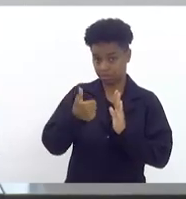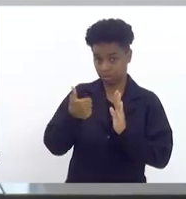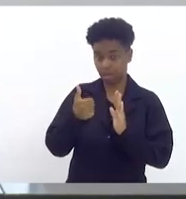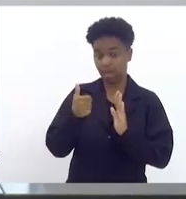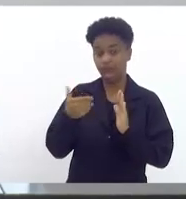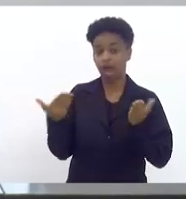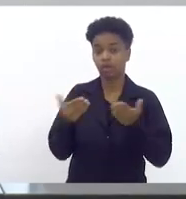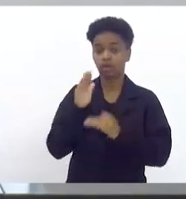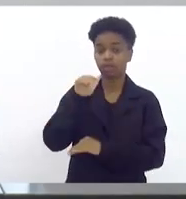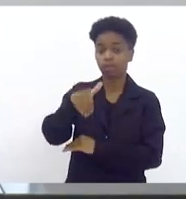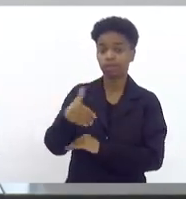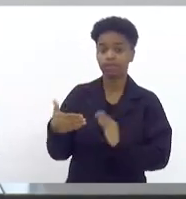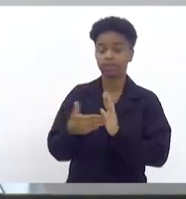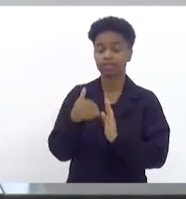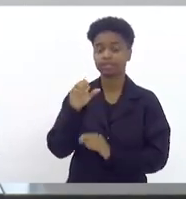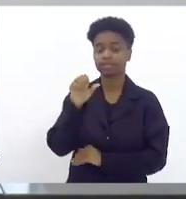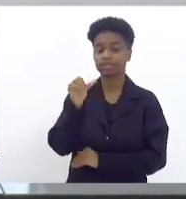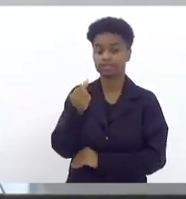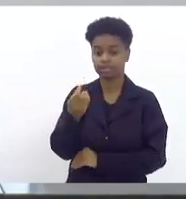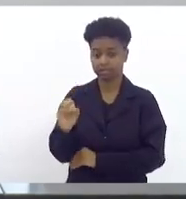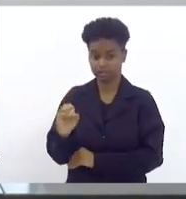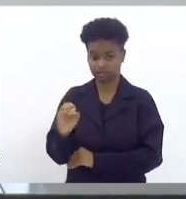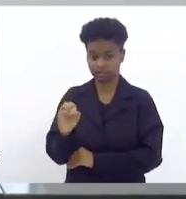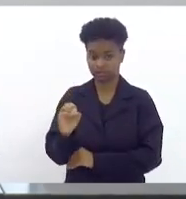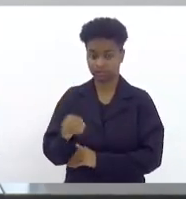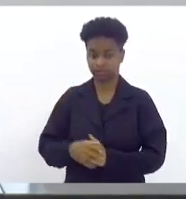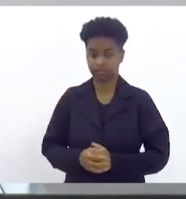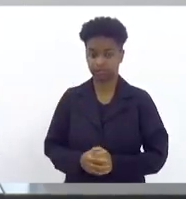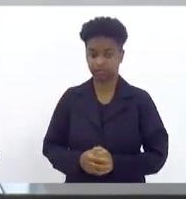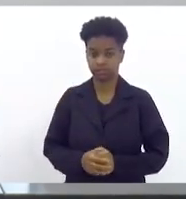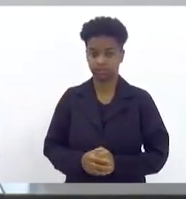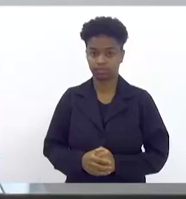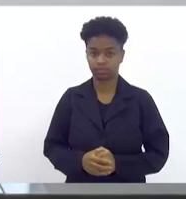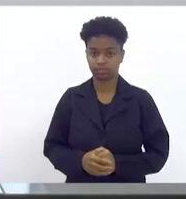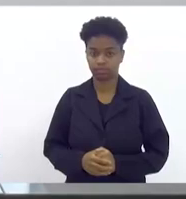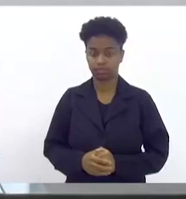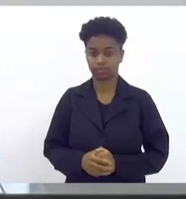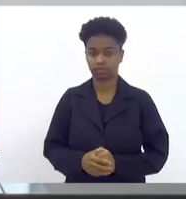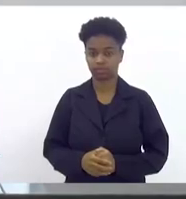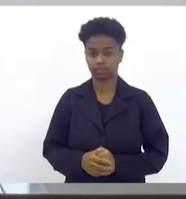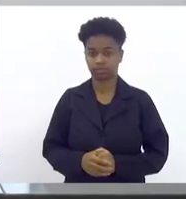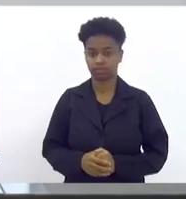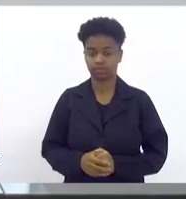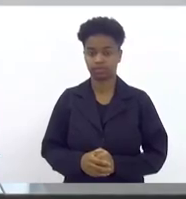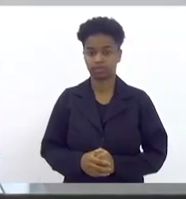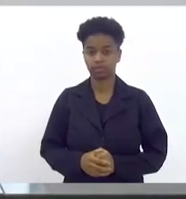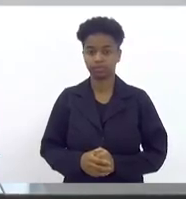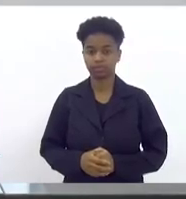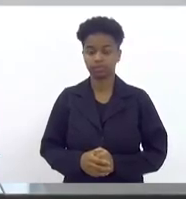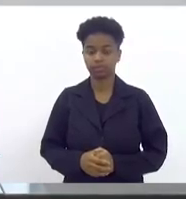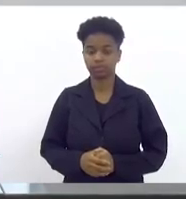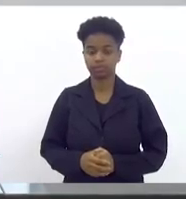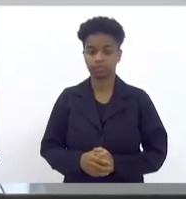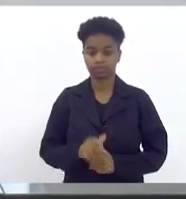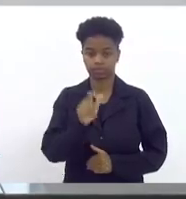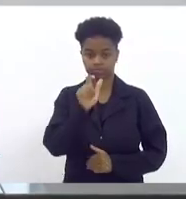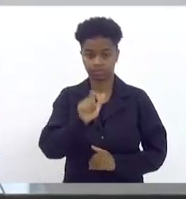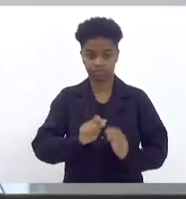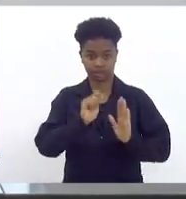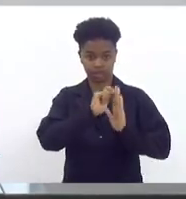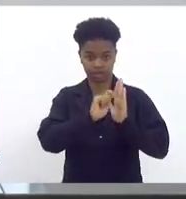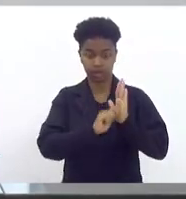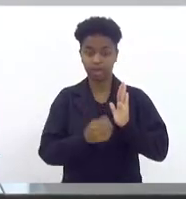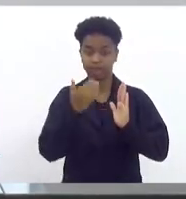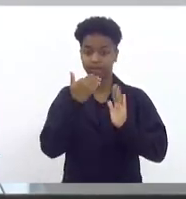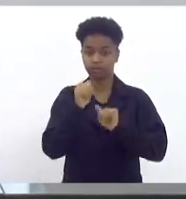ao 60 da pauta. Bom dia, deputado doutor Serginho. Eu vou aqui ao 60 da pauta, que o autor pediu uma